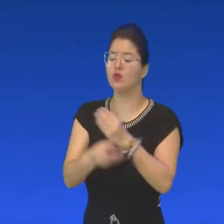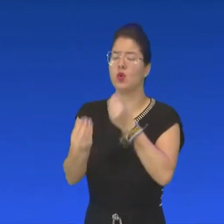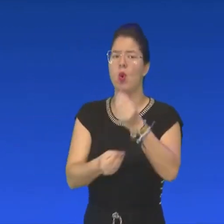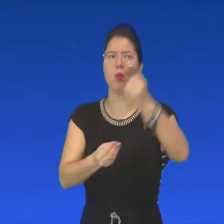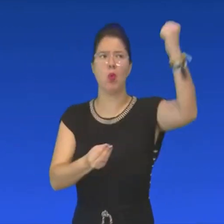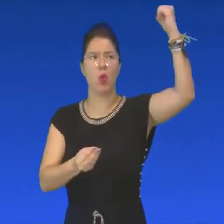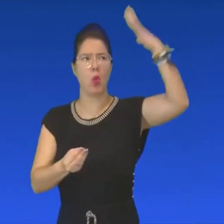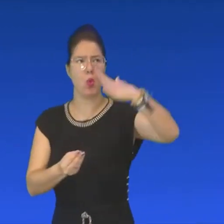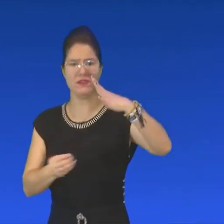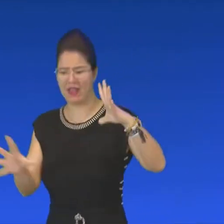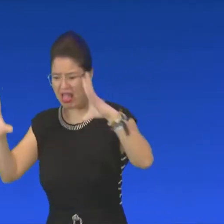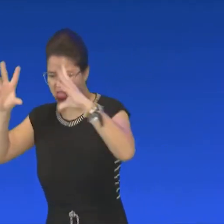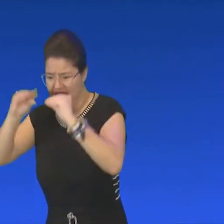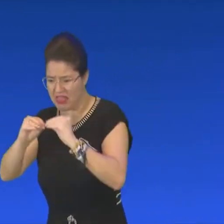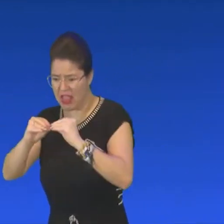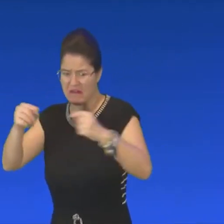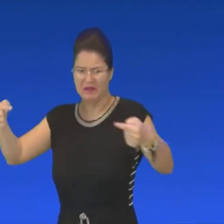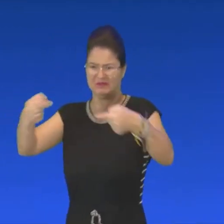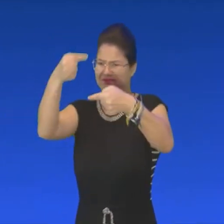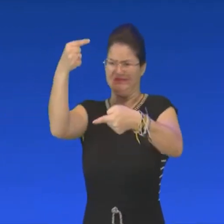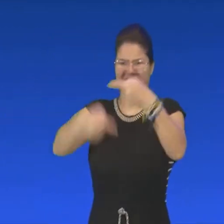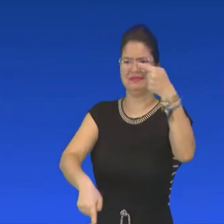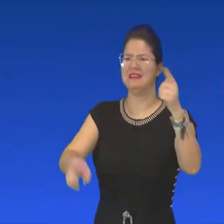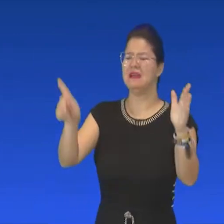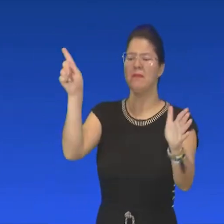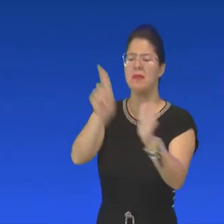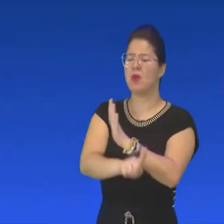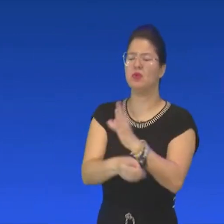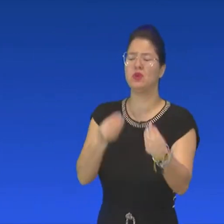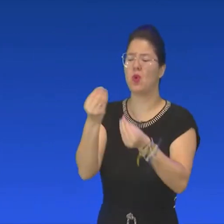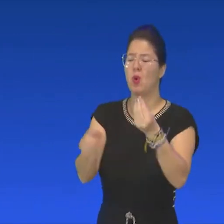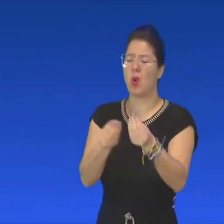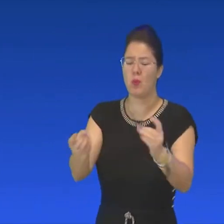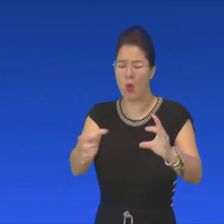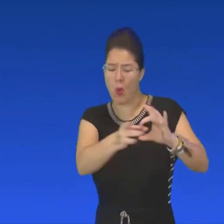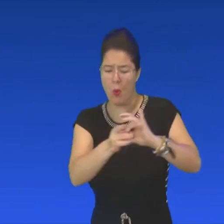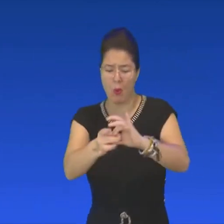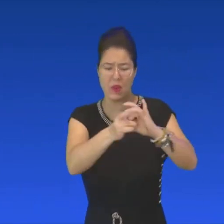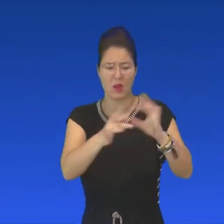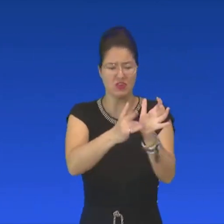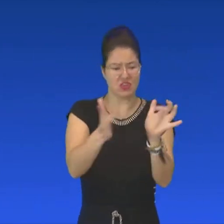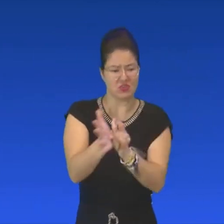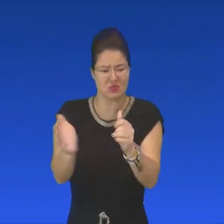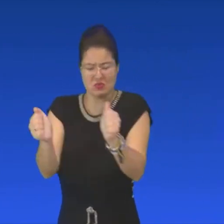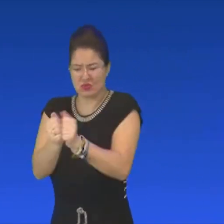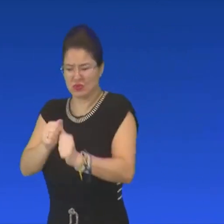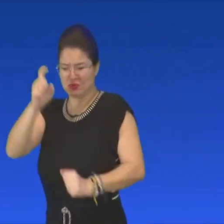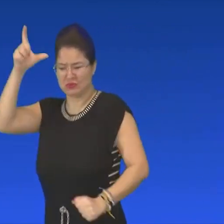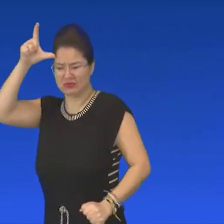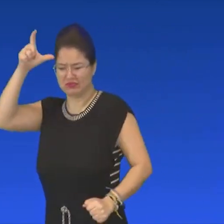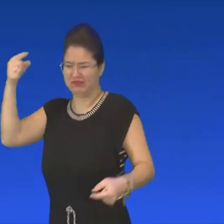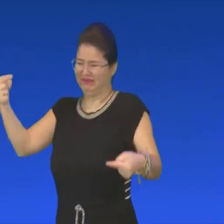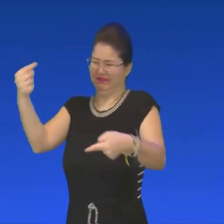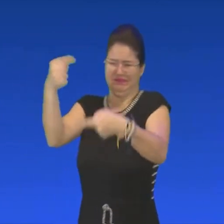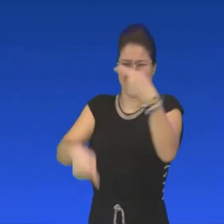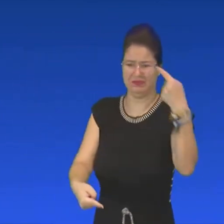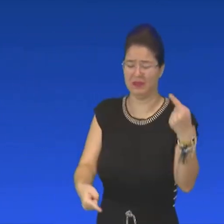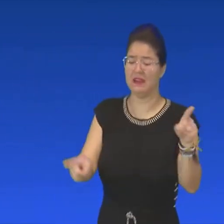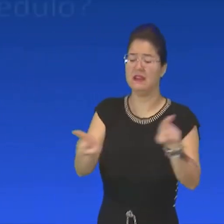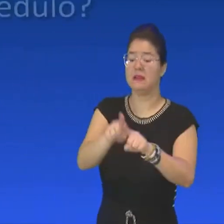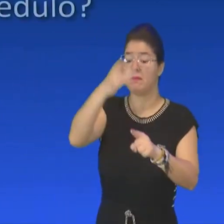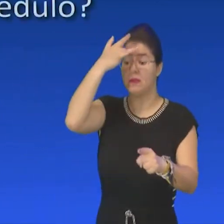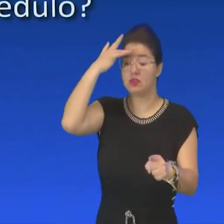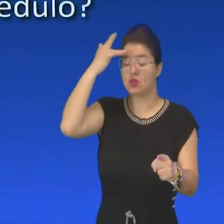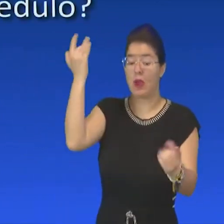as trevas? A terceira pergunta: que harmonia entre Cristo e o maligno? A quarta pergunta: que união do crente com o